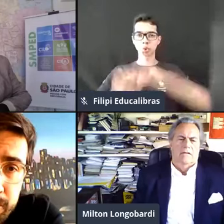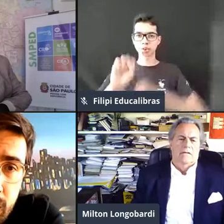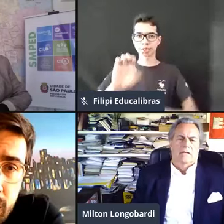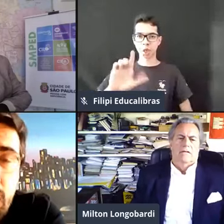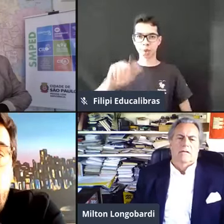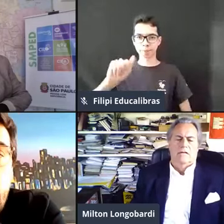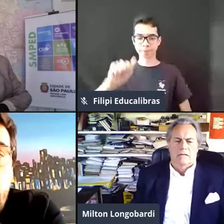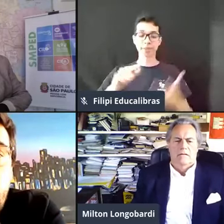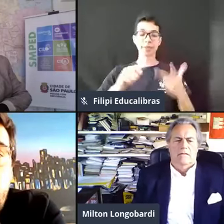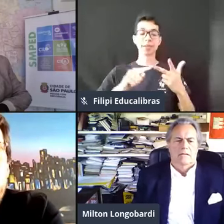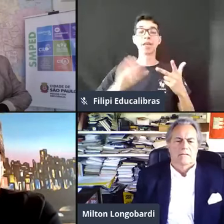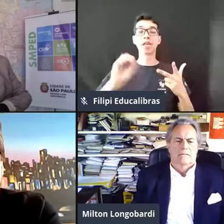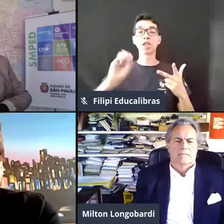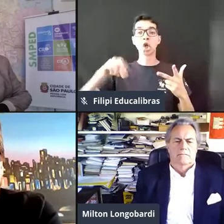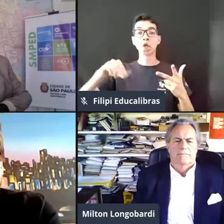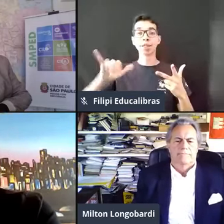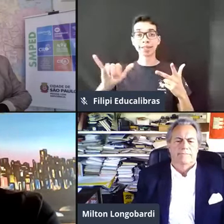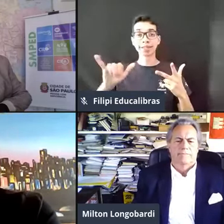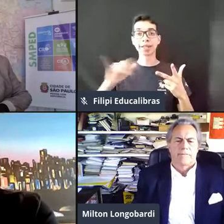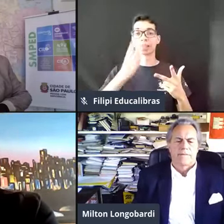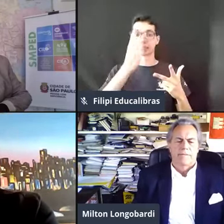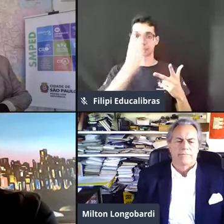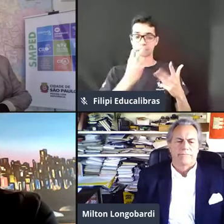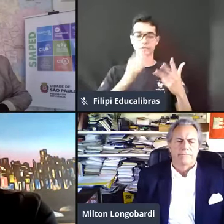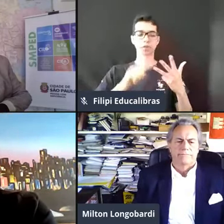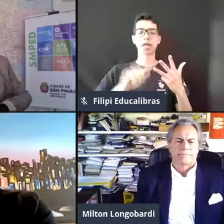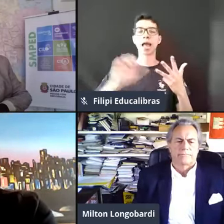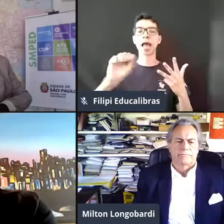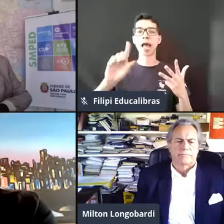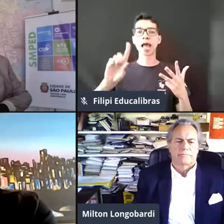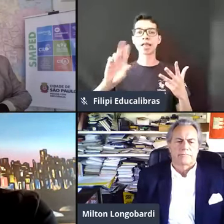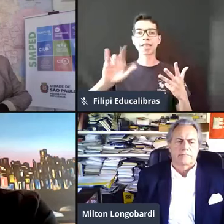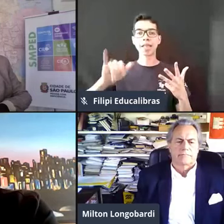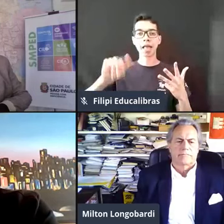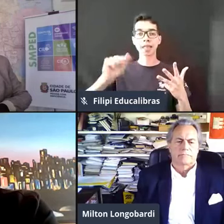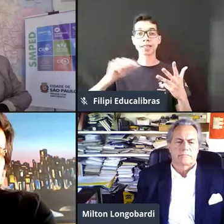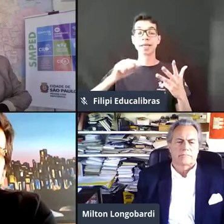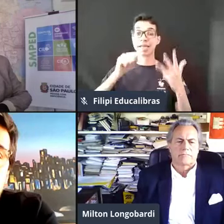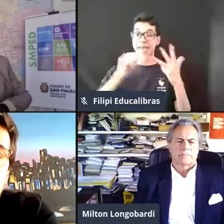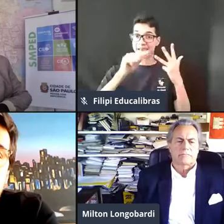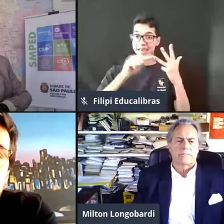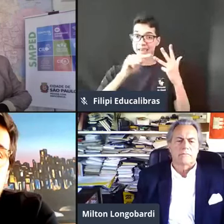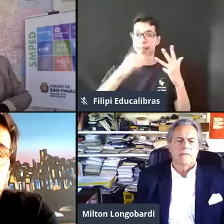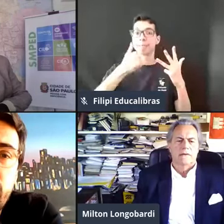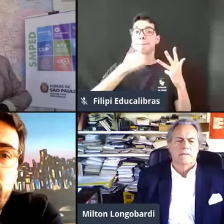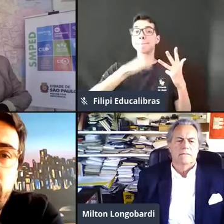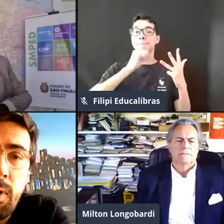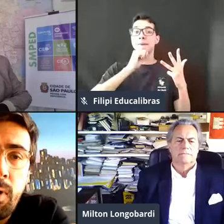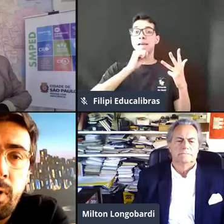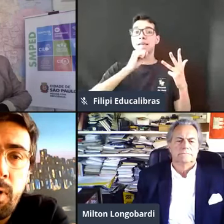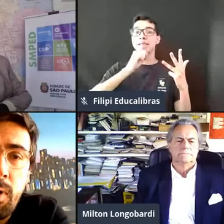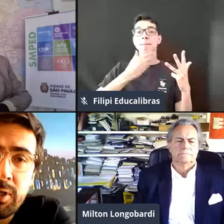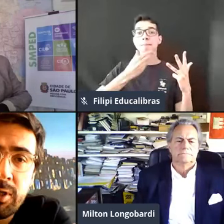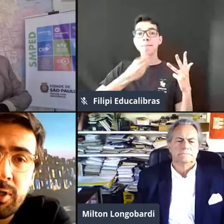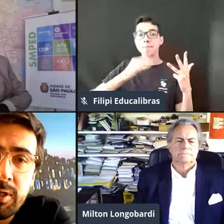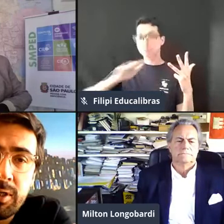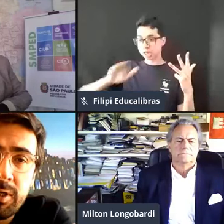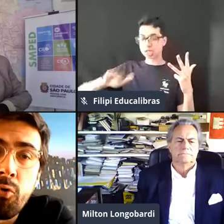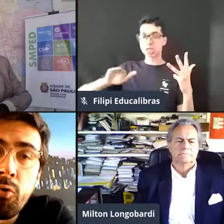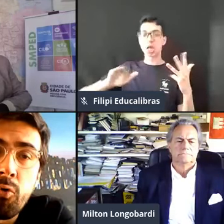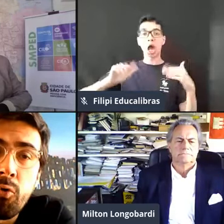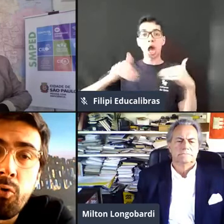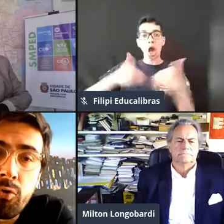que é deficiente visual, a Adriana Godoy é mãe de um menino com autismo e lutou muito pela